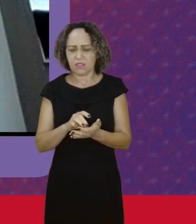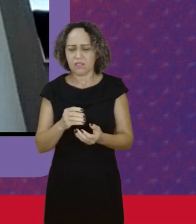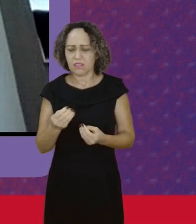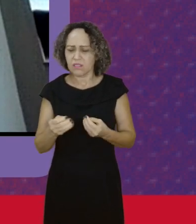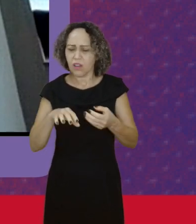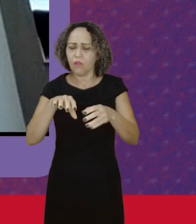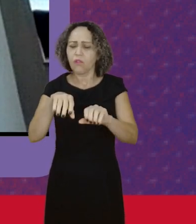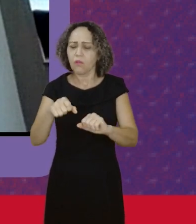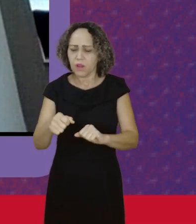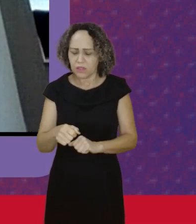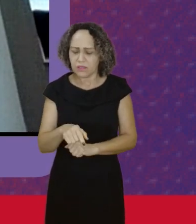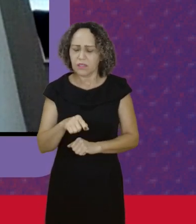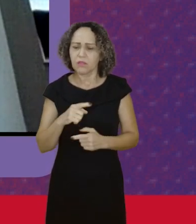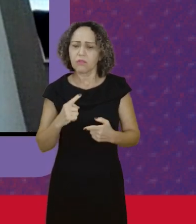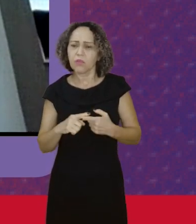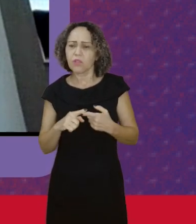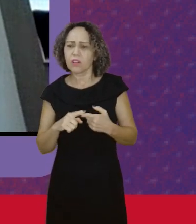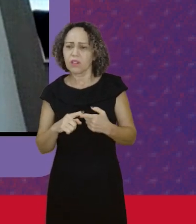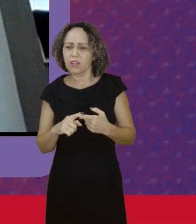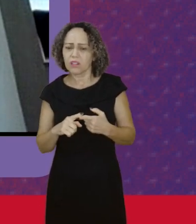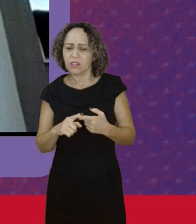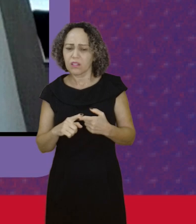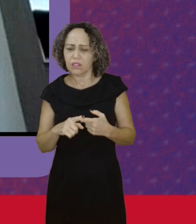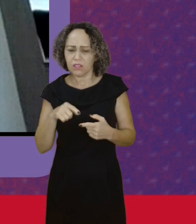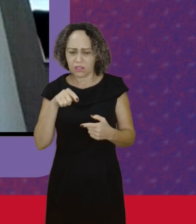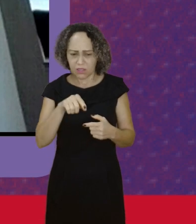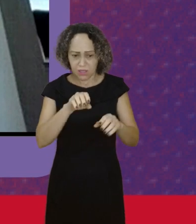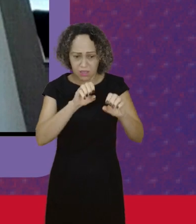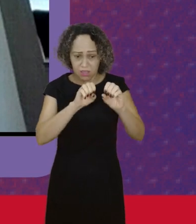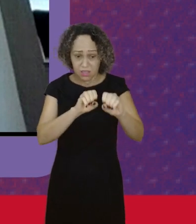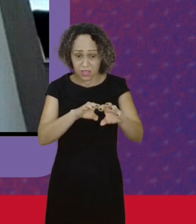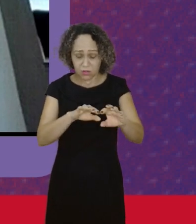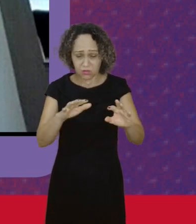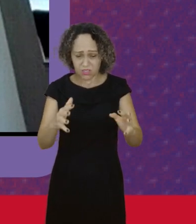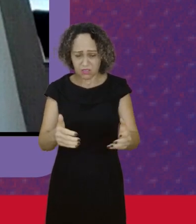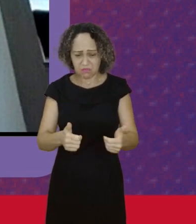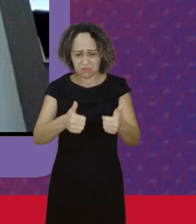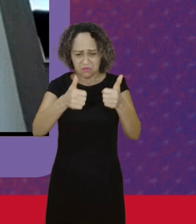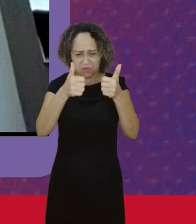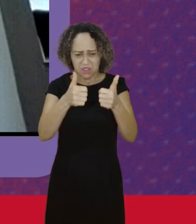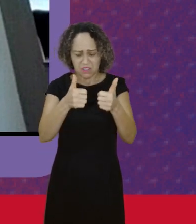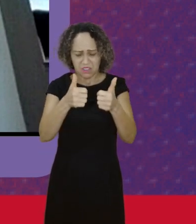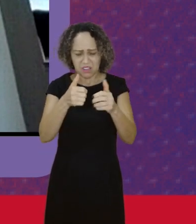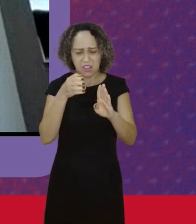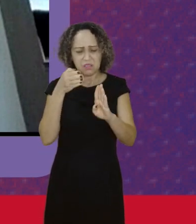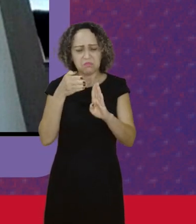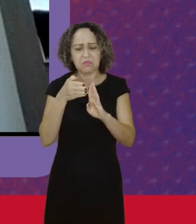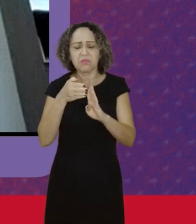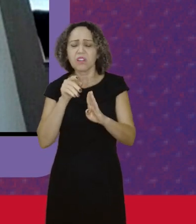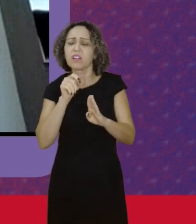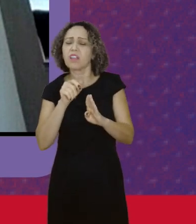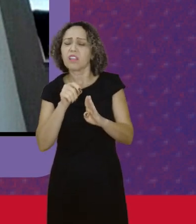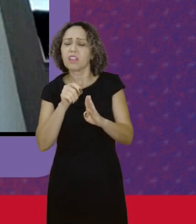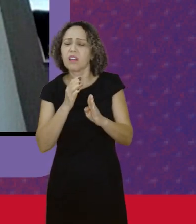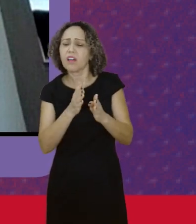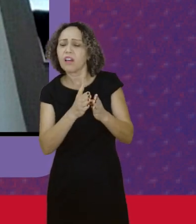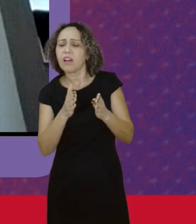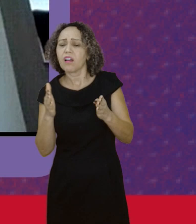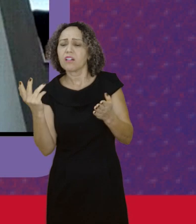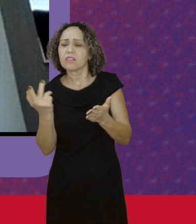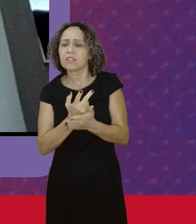porque a educação de qualidade, socialmente referendada, ela parte